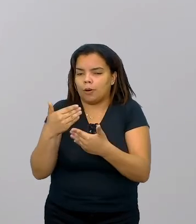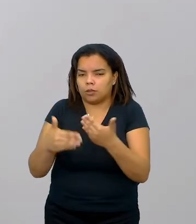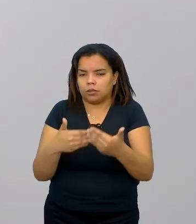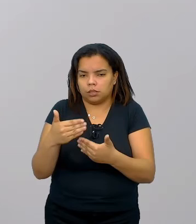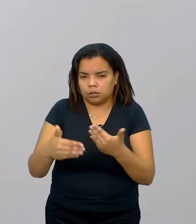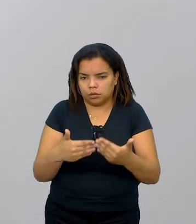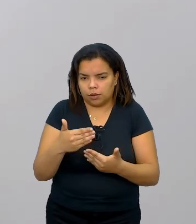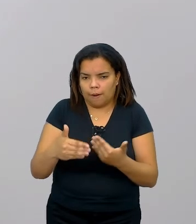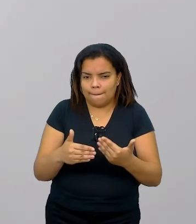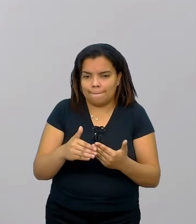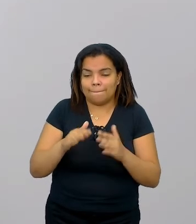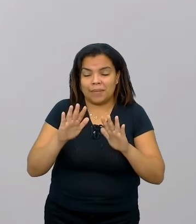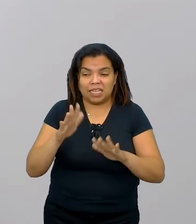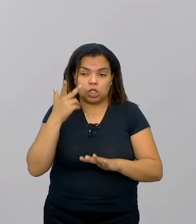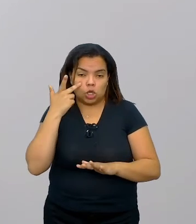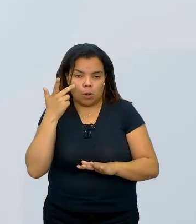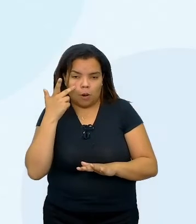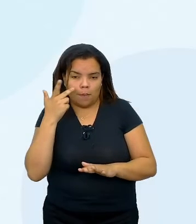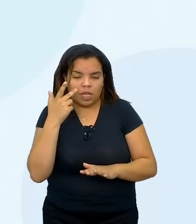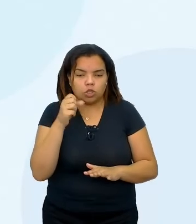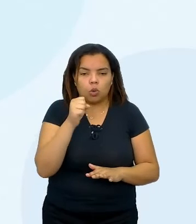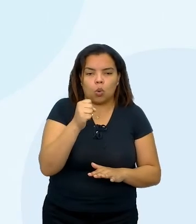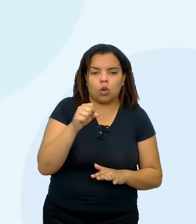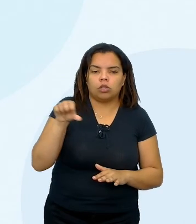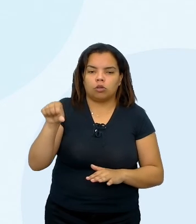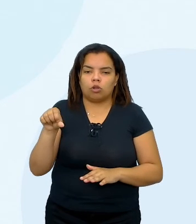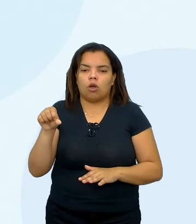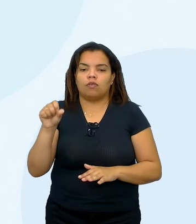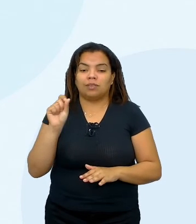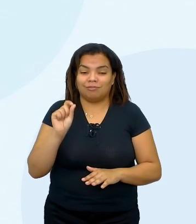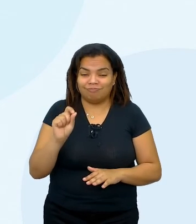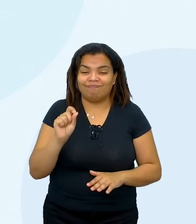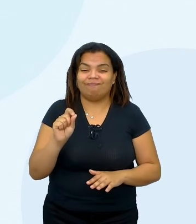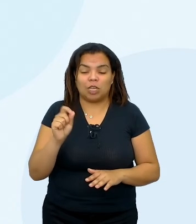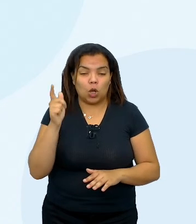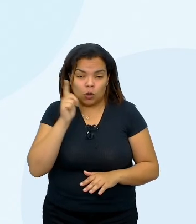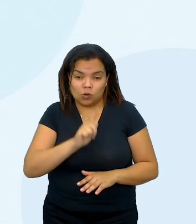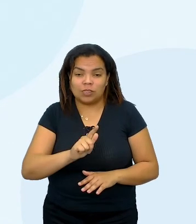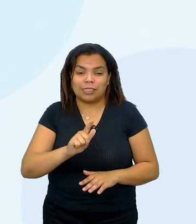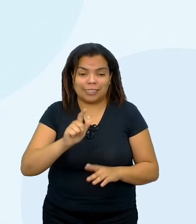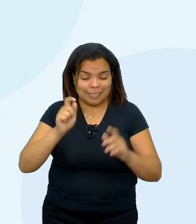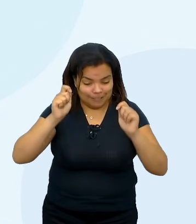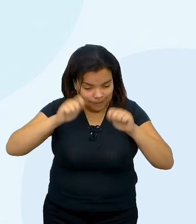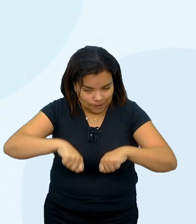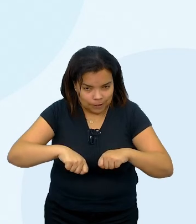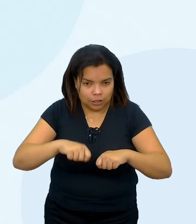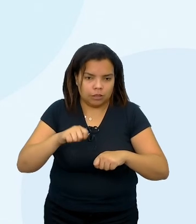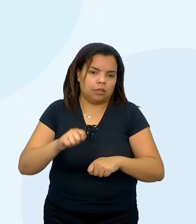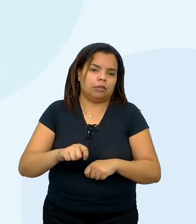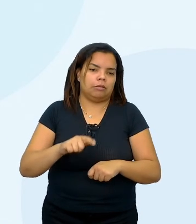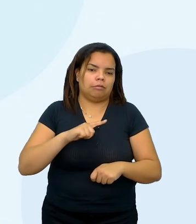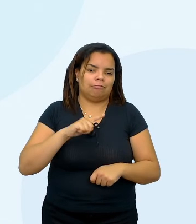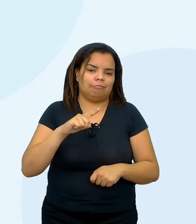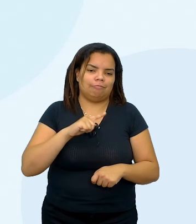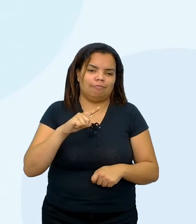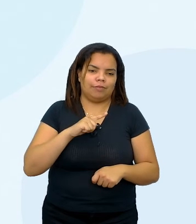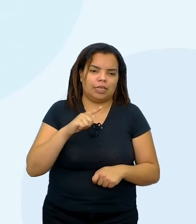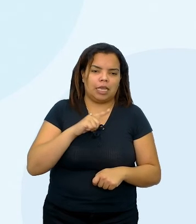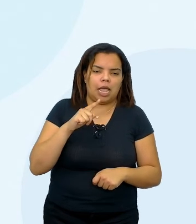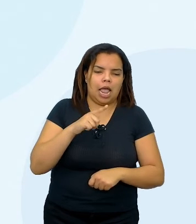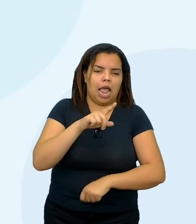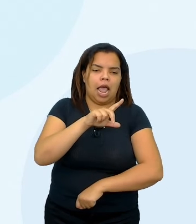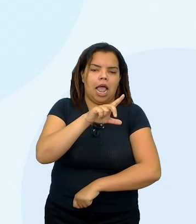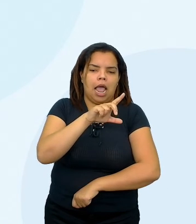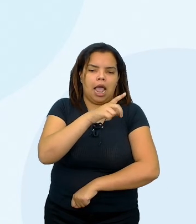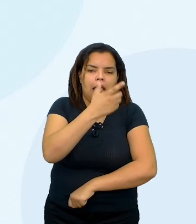mas geralmente os fatores 8 e 9 são aqueles onde a gente consegue determinar a questão da hemofilia, são